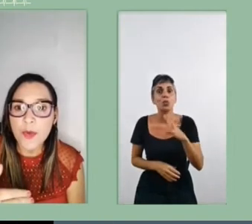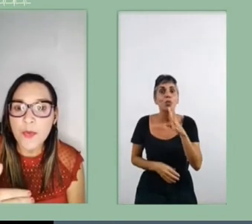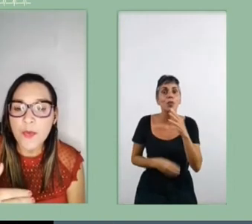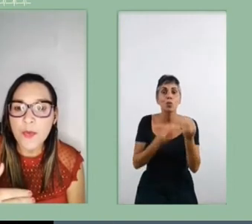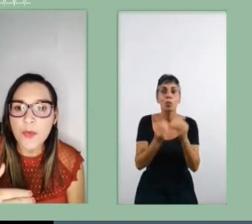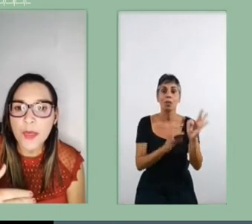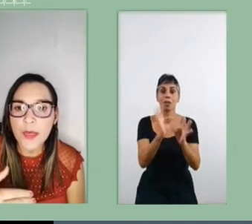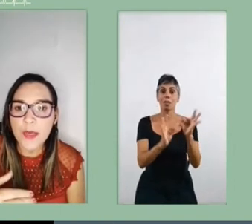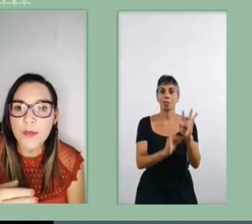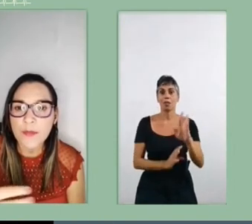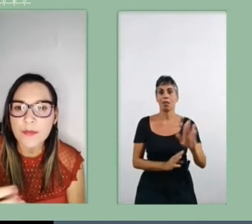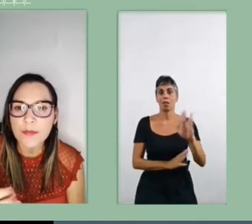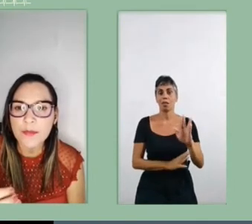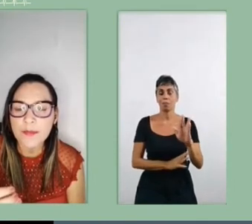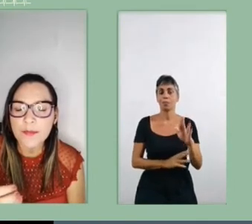atendimento como